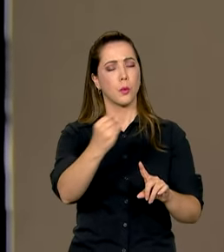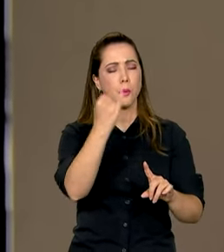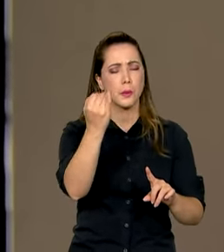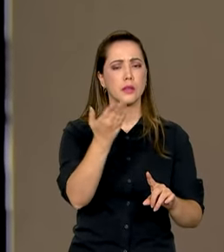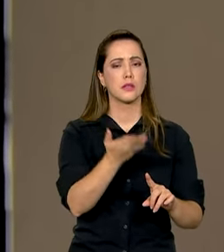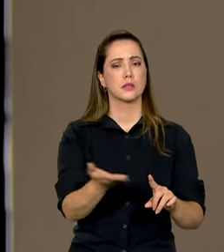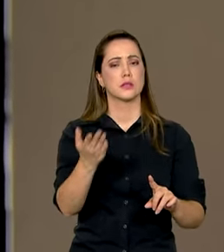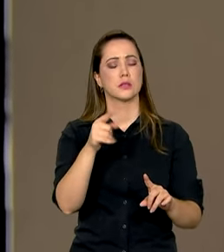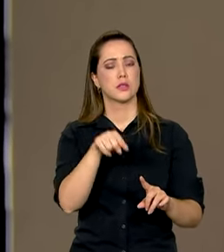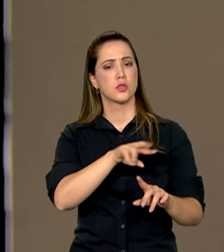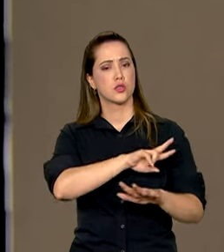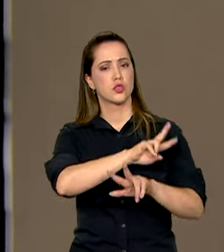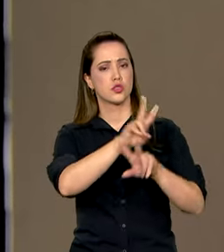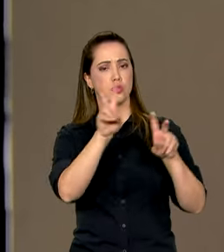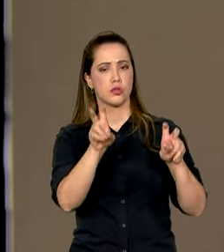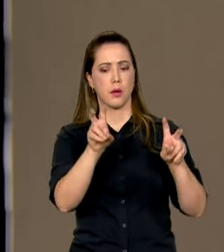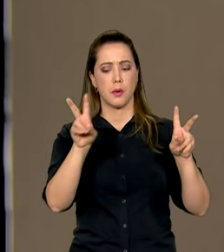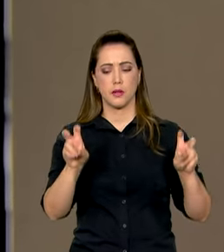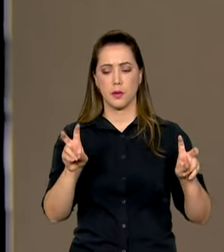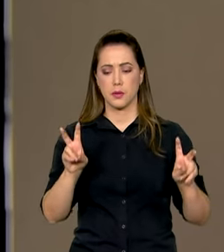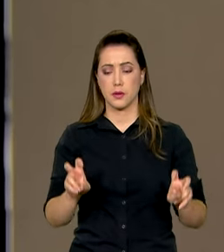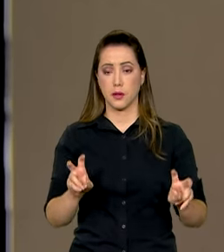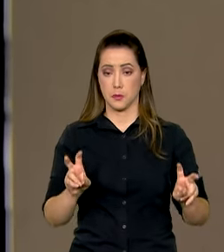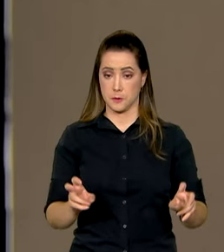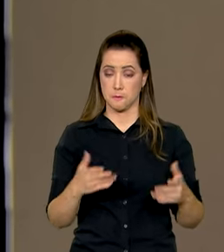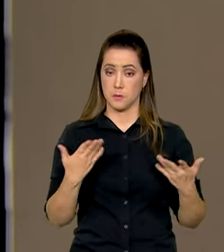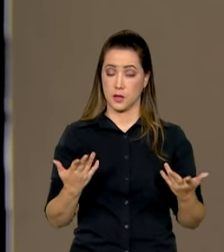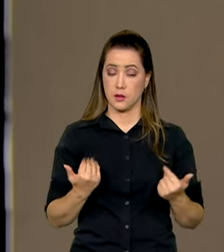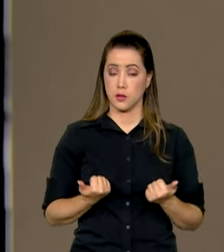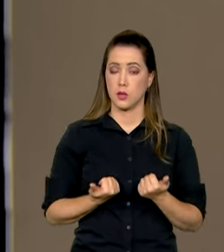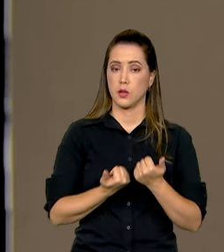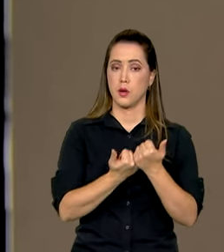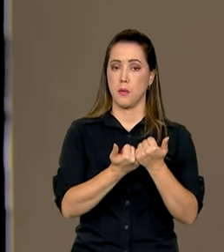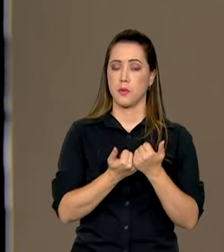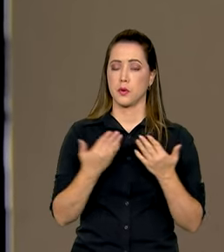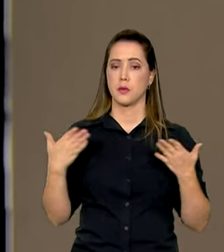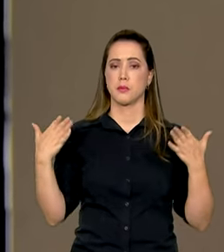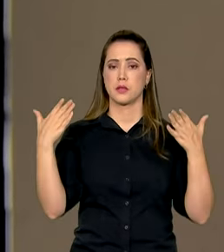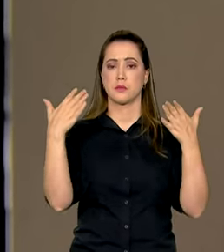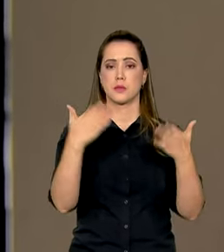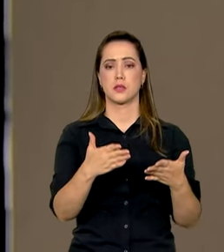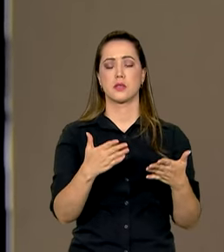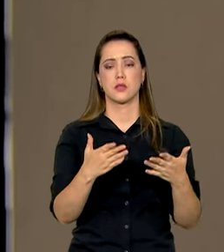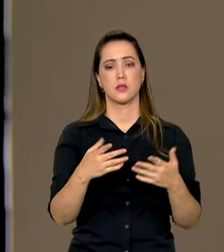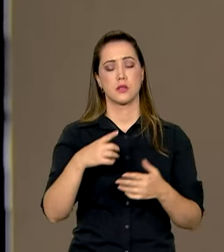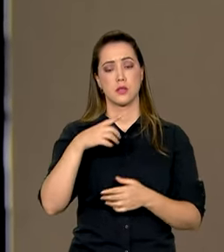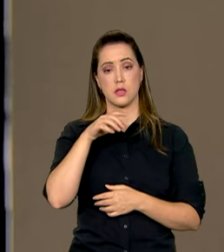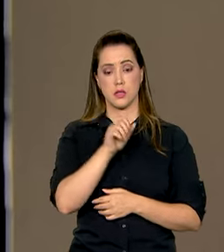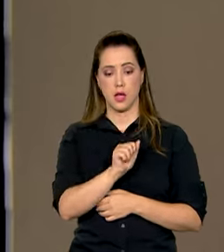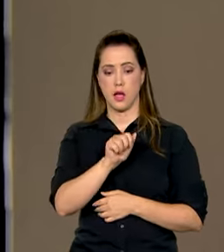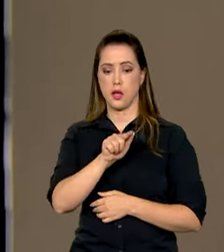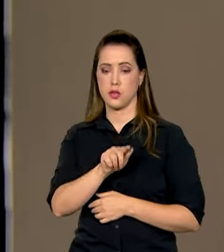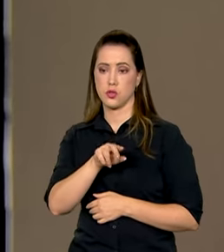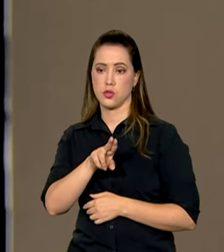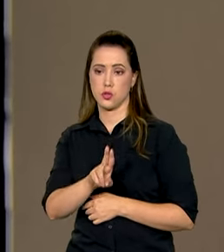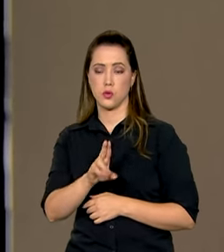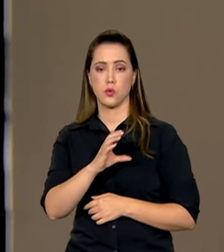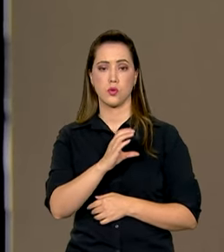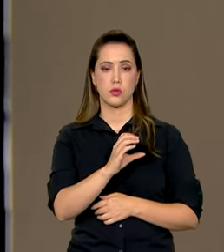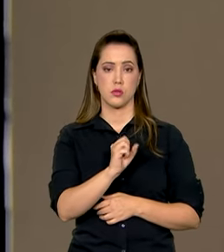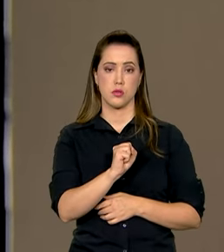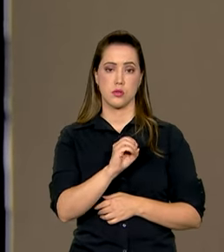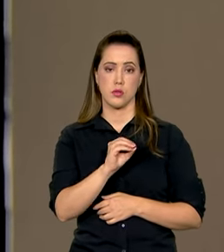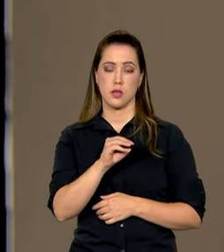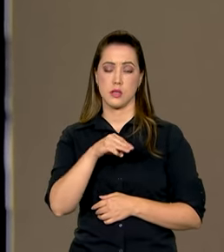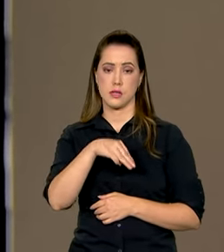significativa, sob diversos prismas. Por isso, conta com a louvável participação da Advocacia Geral da União, da SECOM da